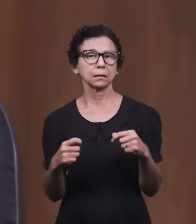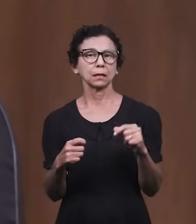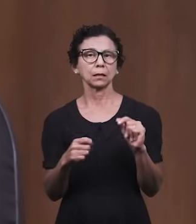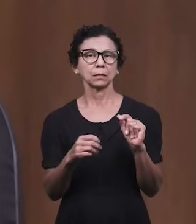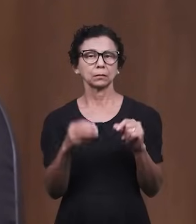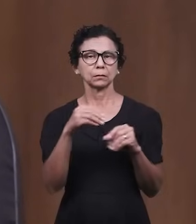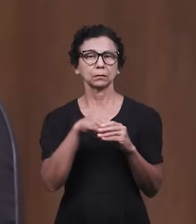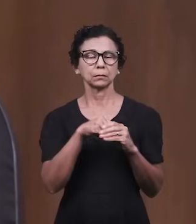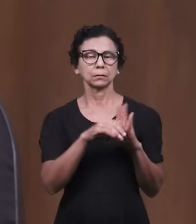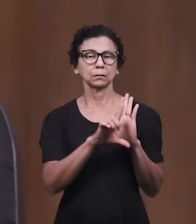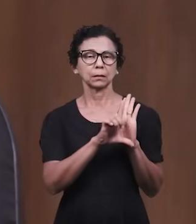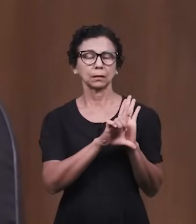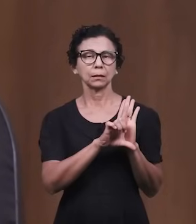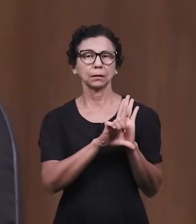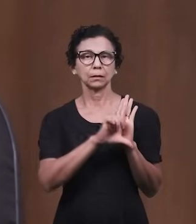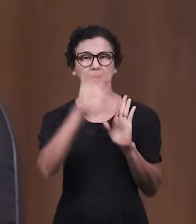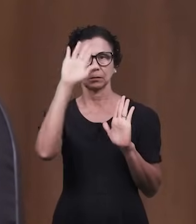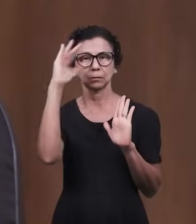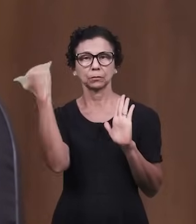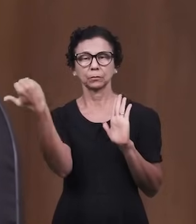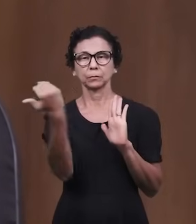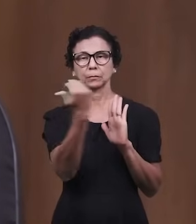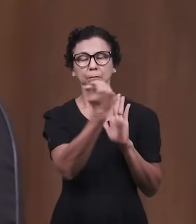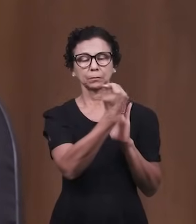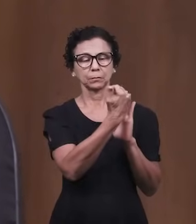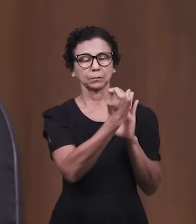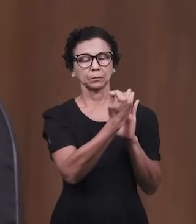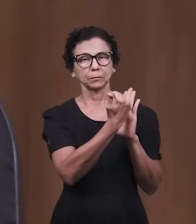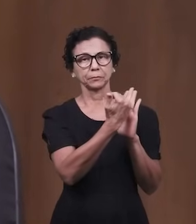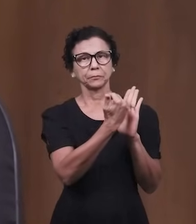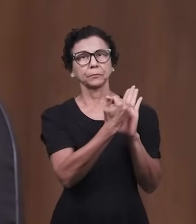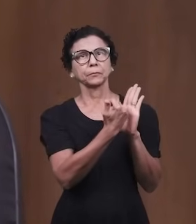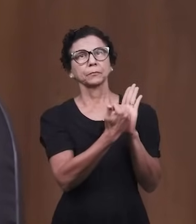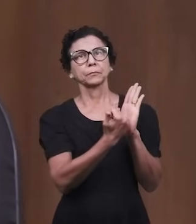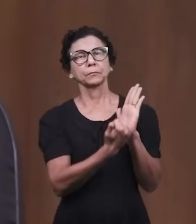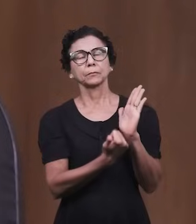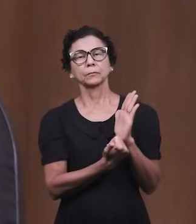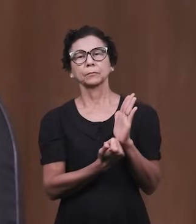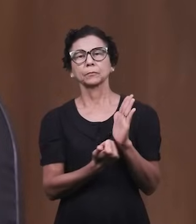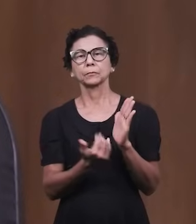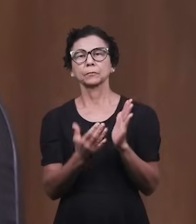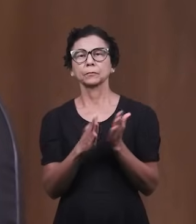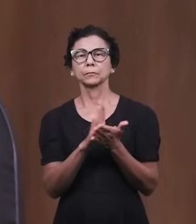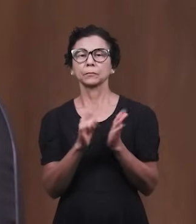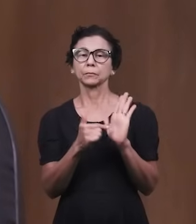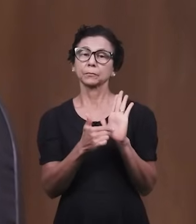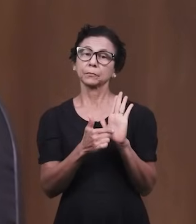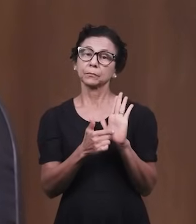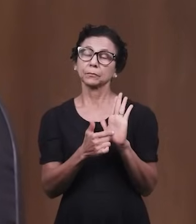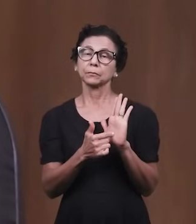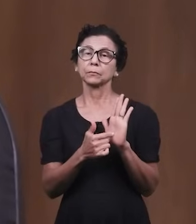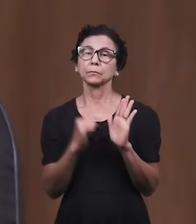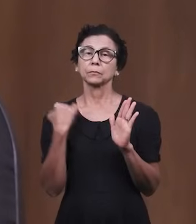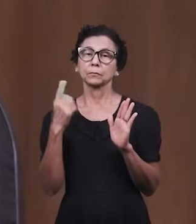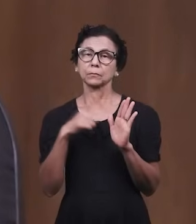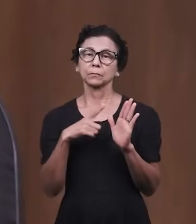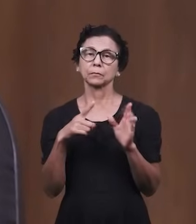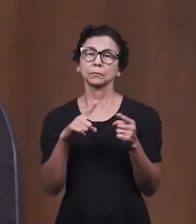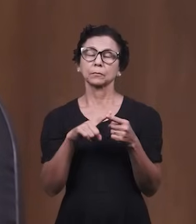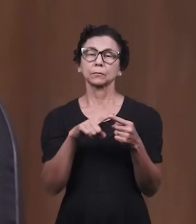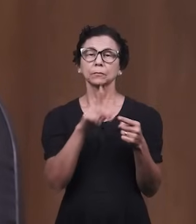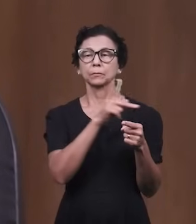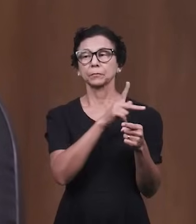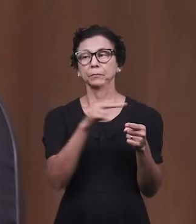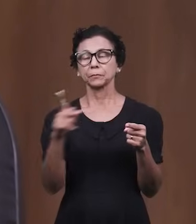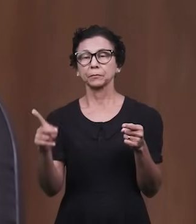as leis nos orientam. Nós seguimos aquilo que a Bíblia ensina. Então, nós temos um presidente,